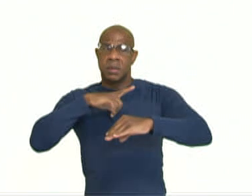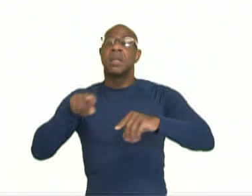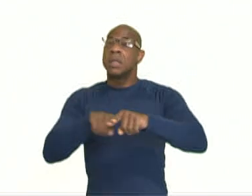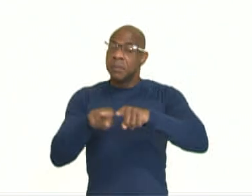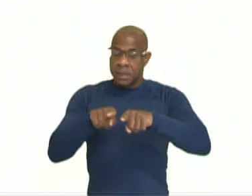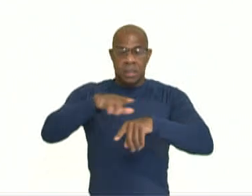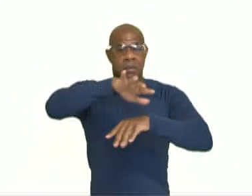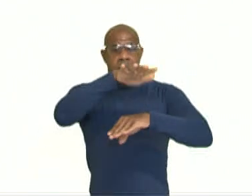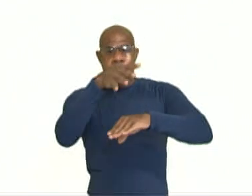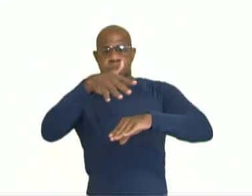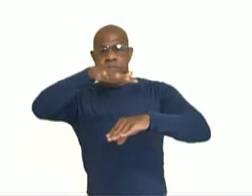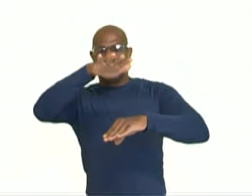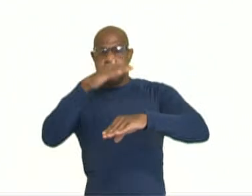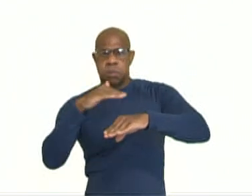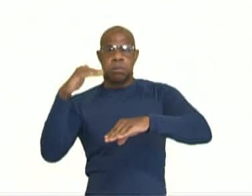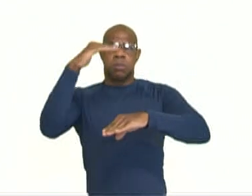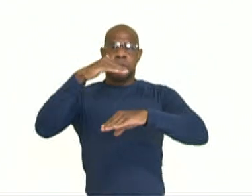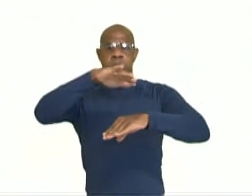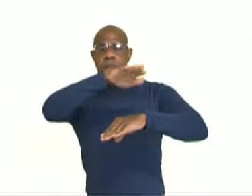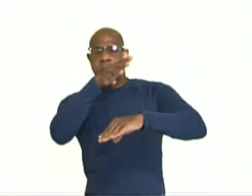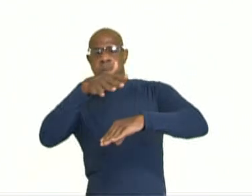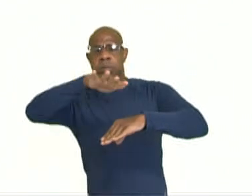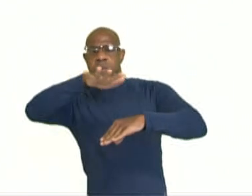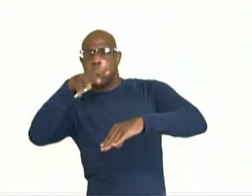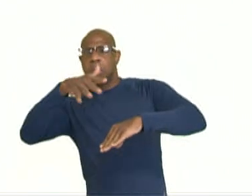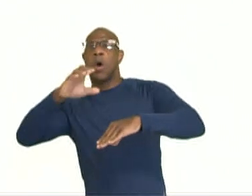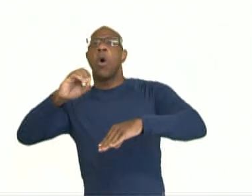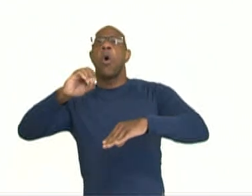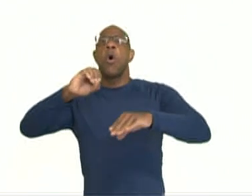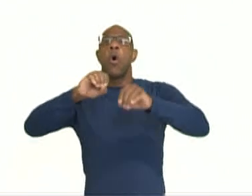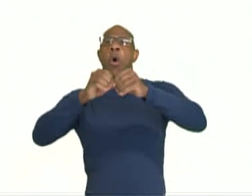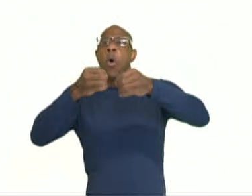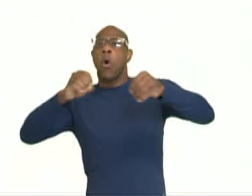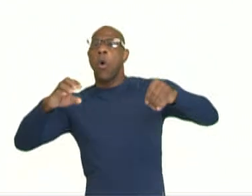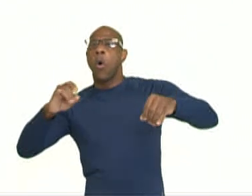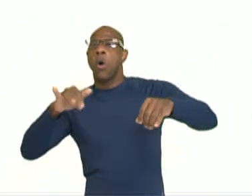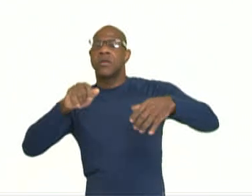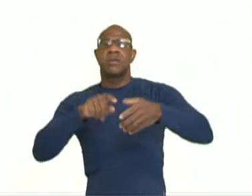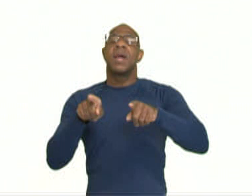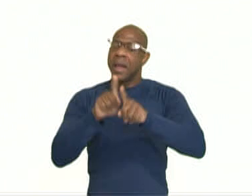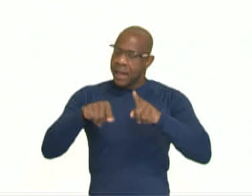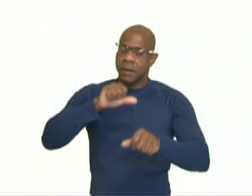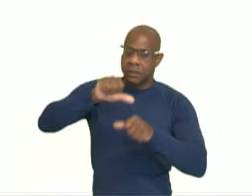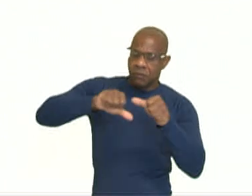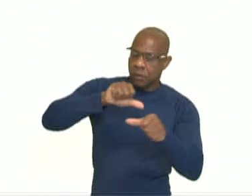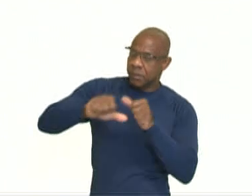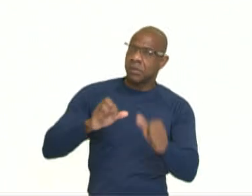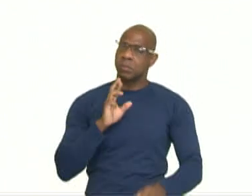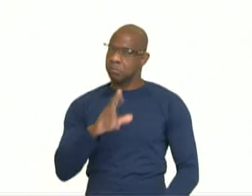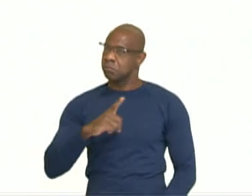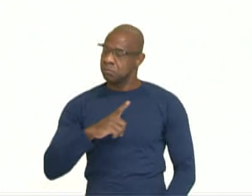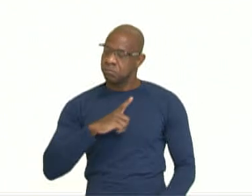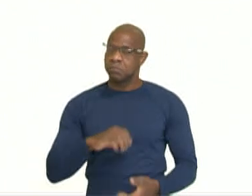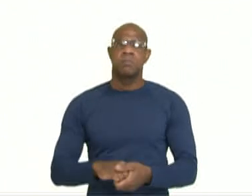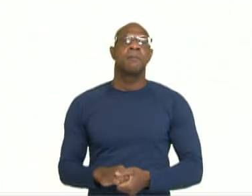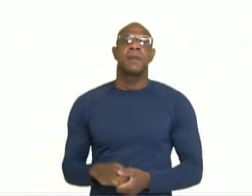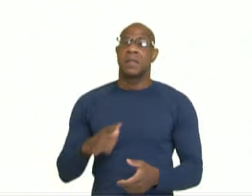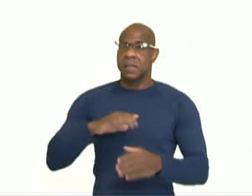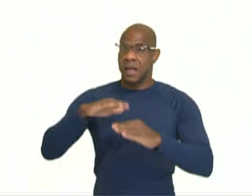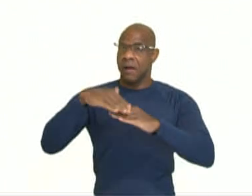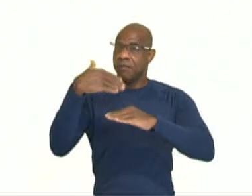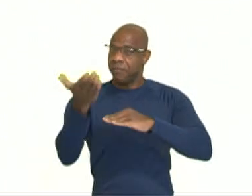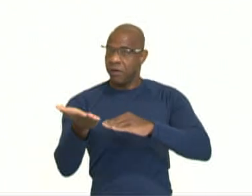oceano na parte superficial. Esta crosta é o resultado também de transformações que referem-se ao meio externo.